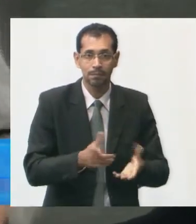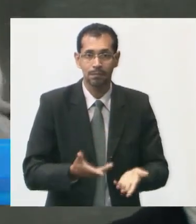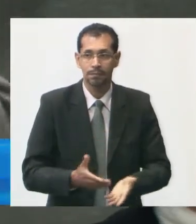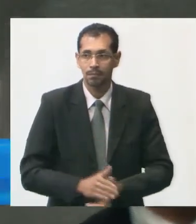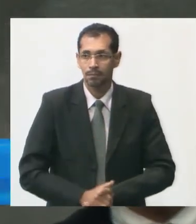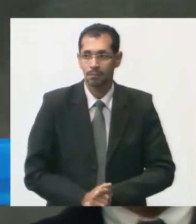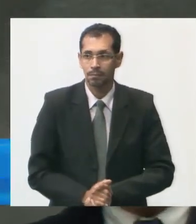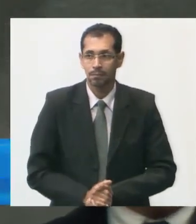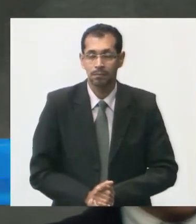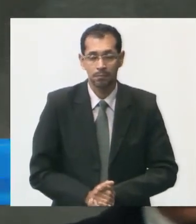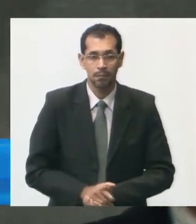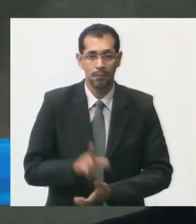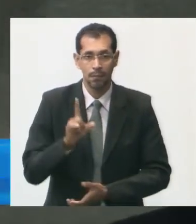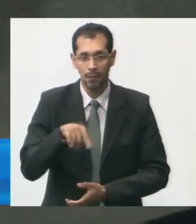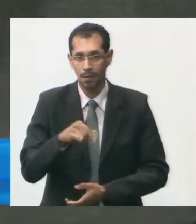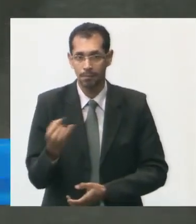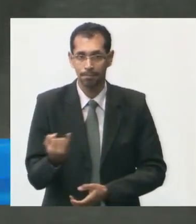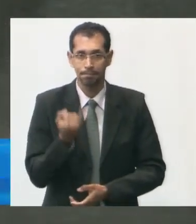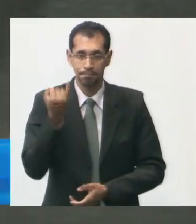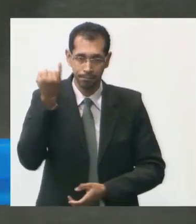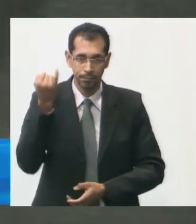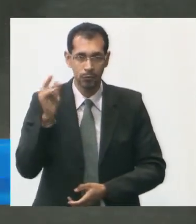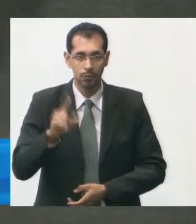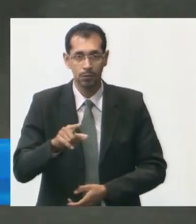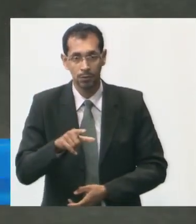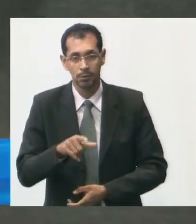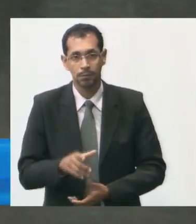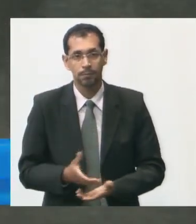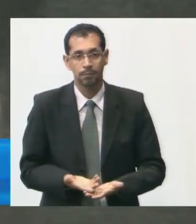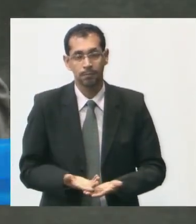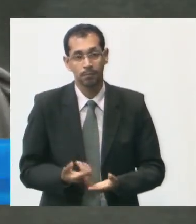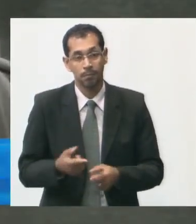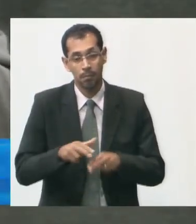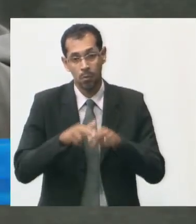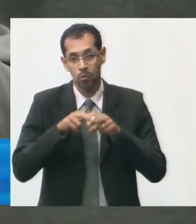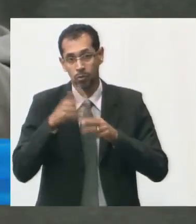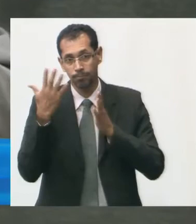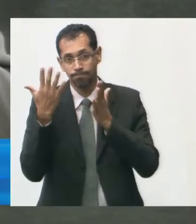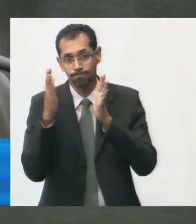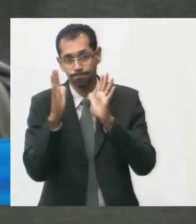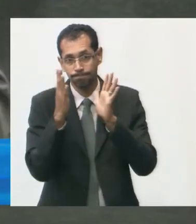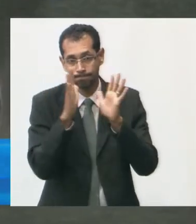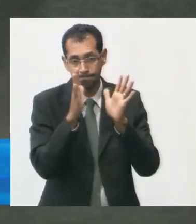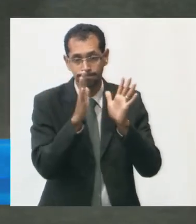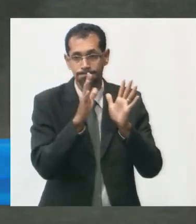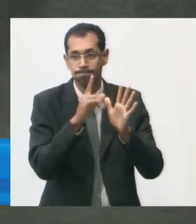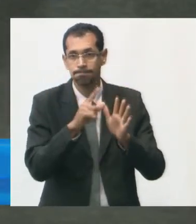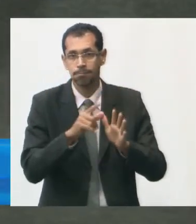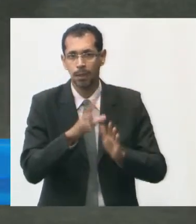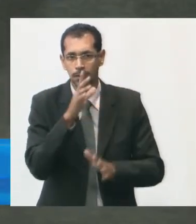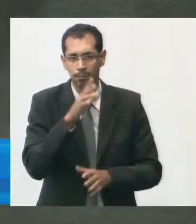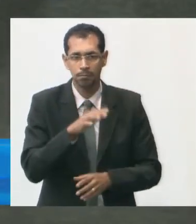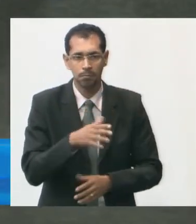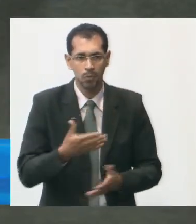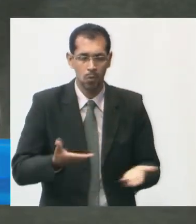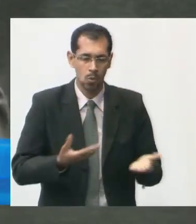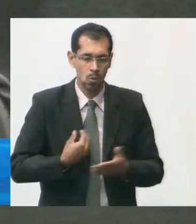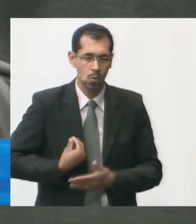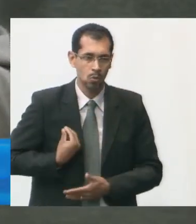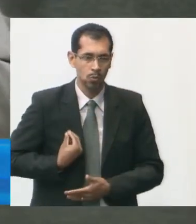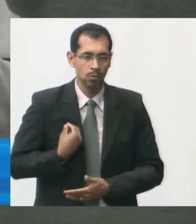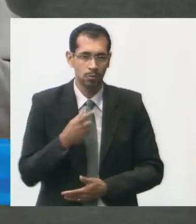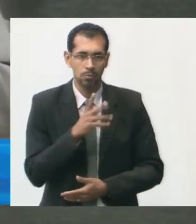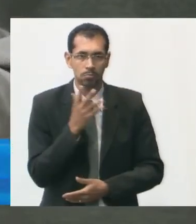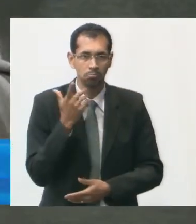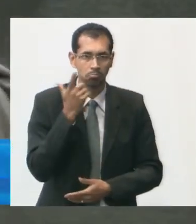essas eleições quando realmente tem uma disputa. Eu quero parabenizar o pessoal do Tabuazeiro, que ganhou a eleição, o João Flávio, que foi reeleito,